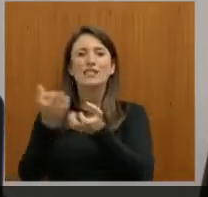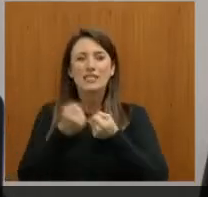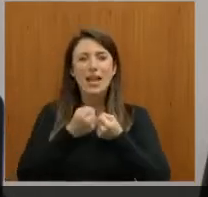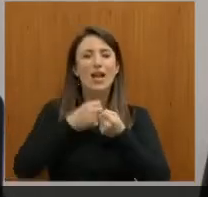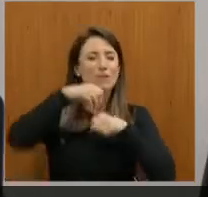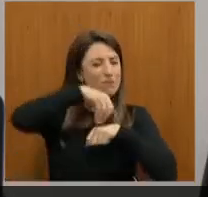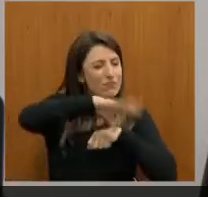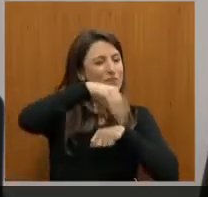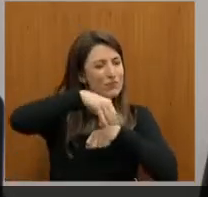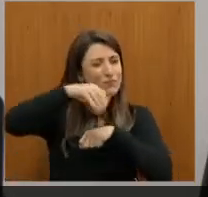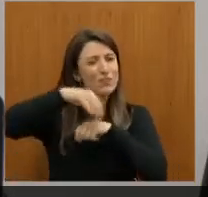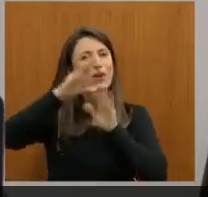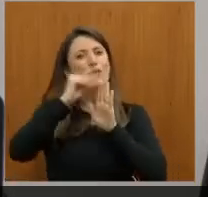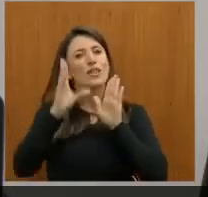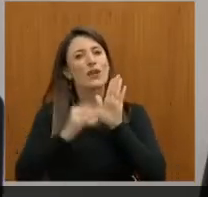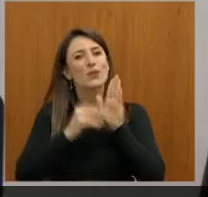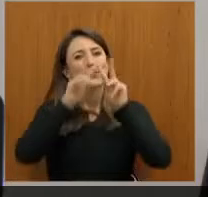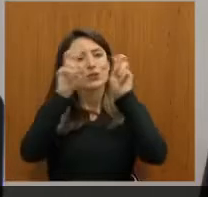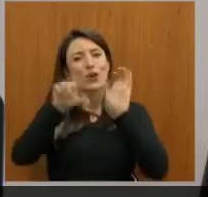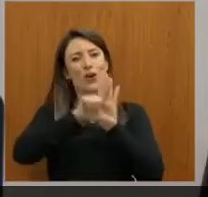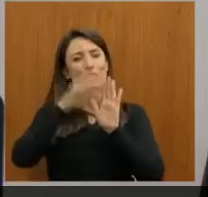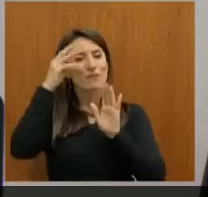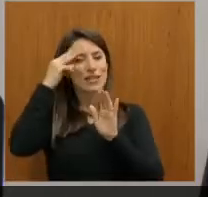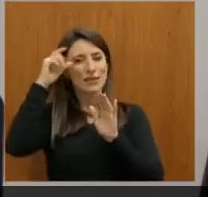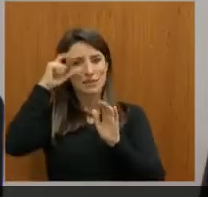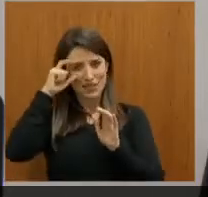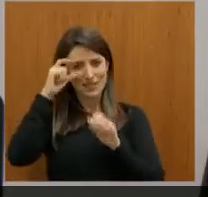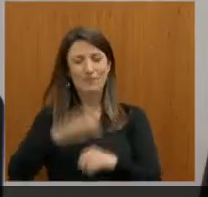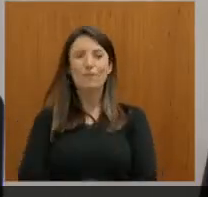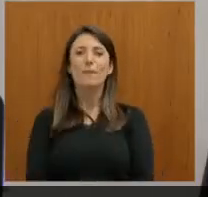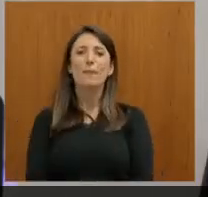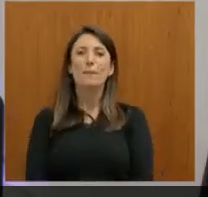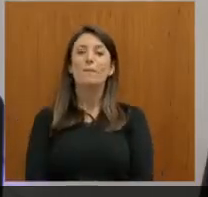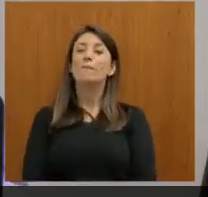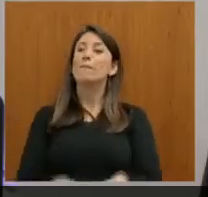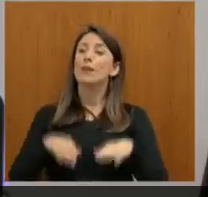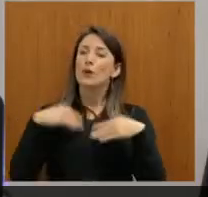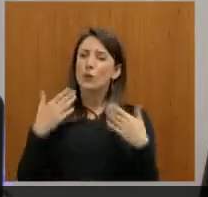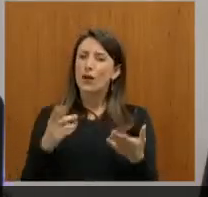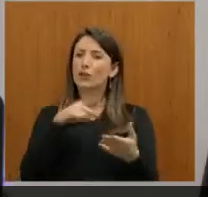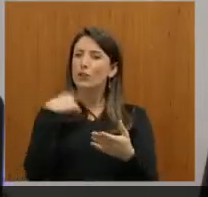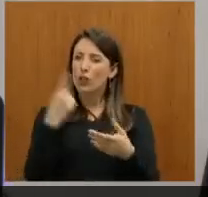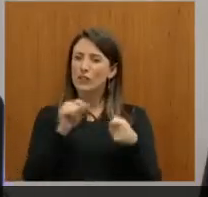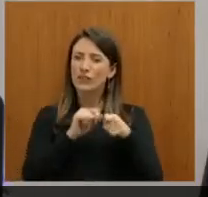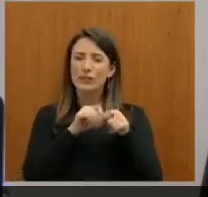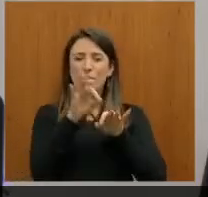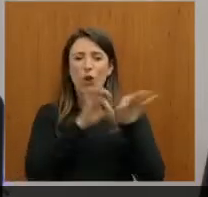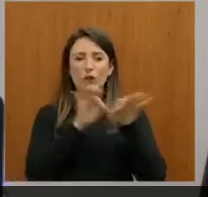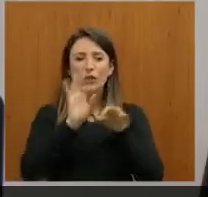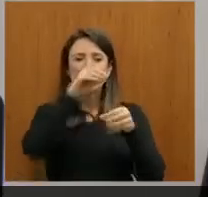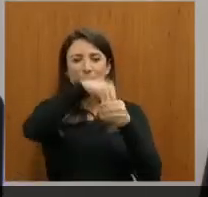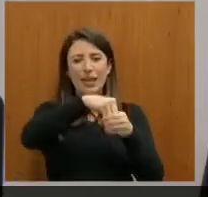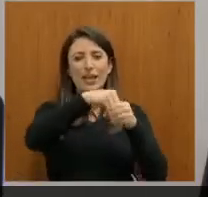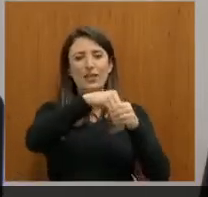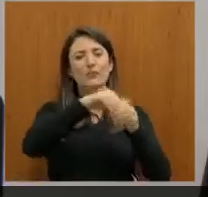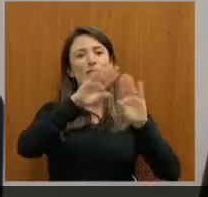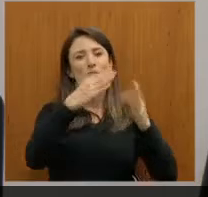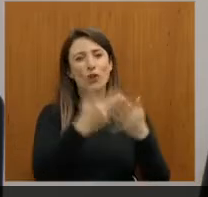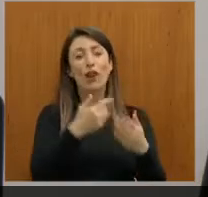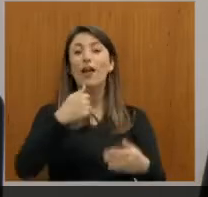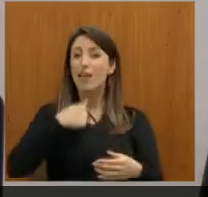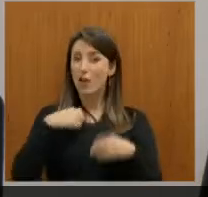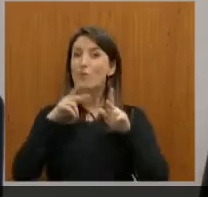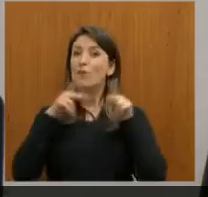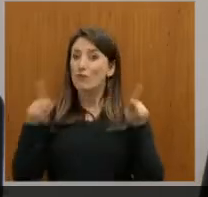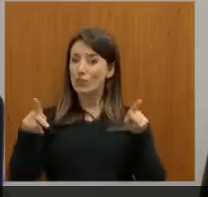e Tac também que quando fazemos esse projeto no ambiente escolar e eu que também sou professora alfabetizadora